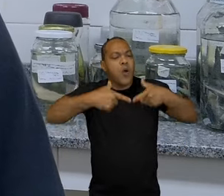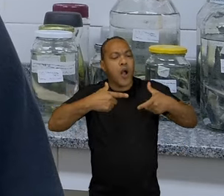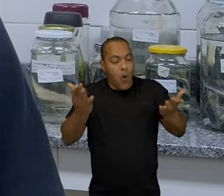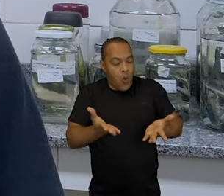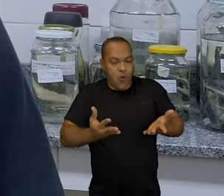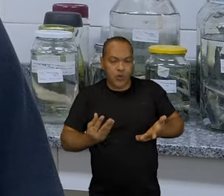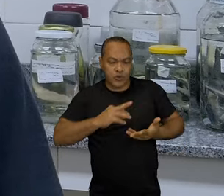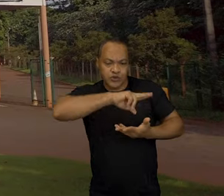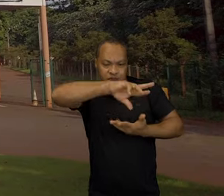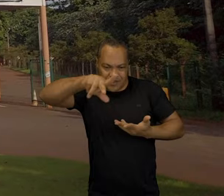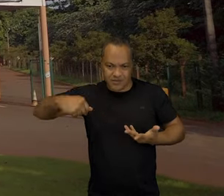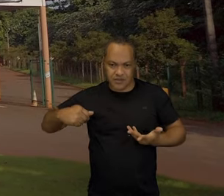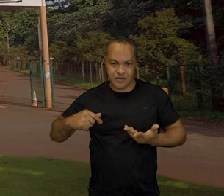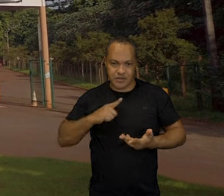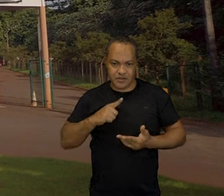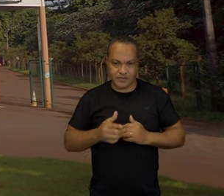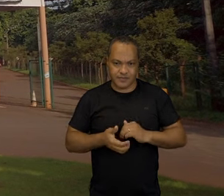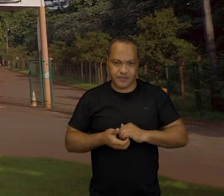atual da biodiversidade.